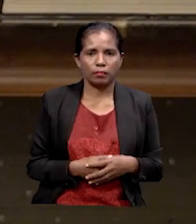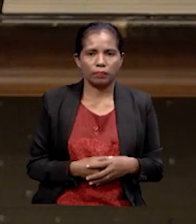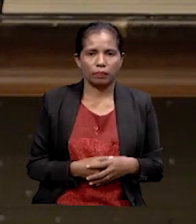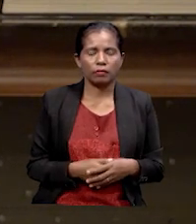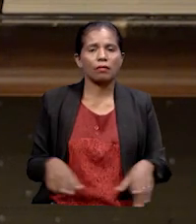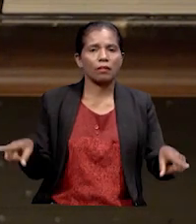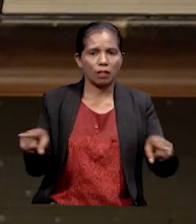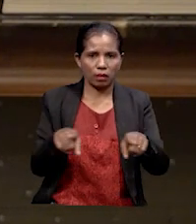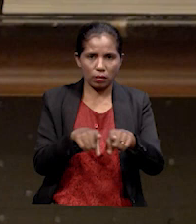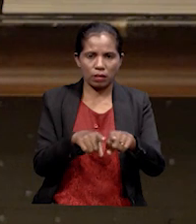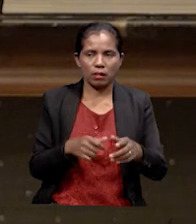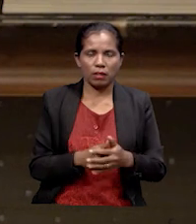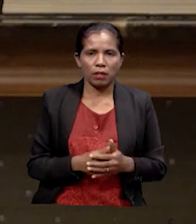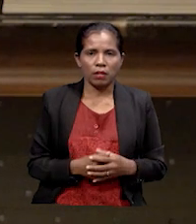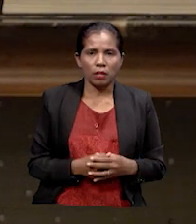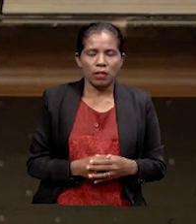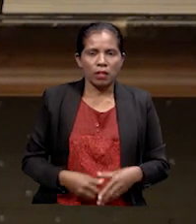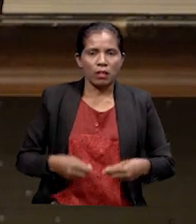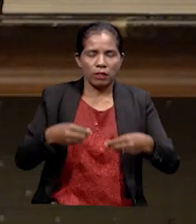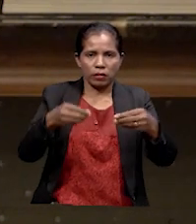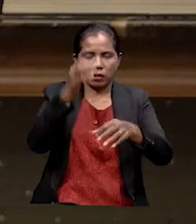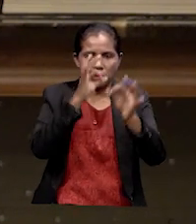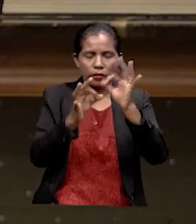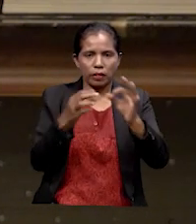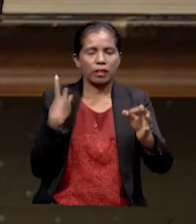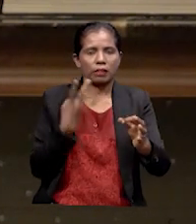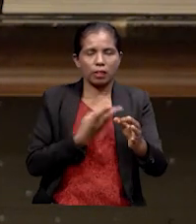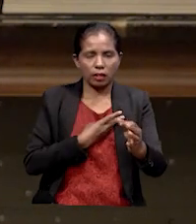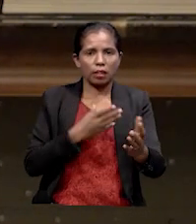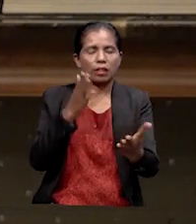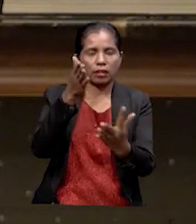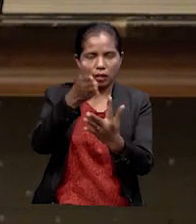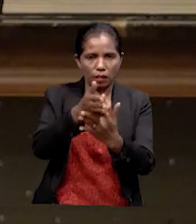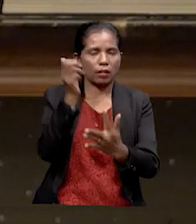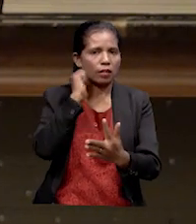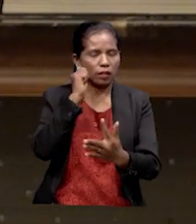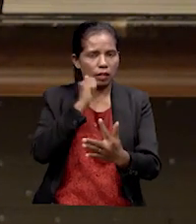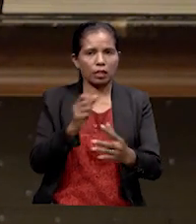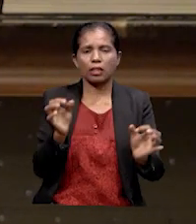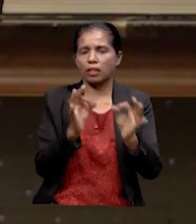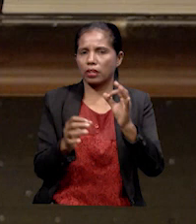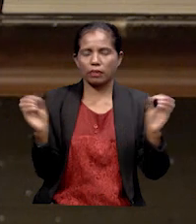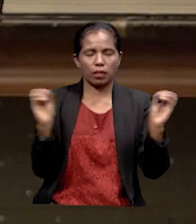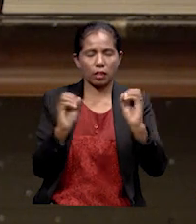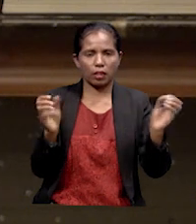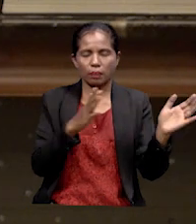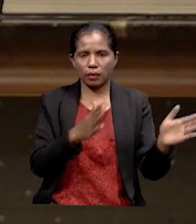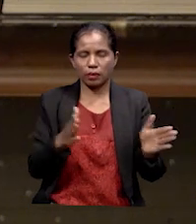mas que nessa garantia aí está mais, né? Lei a cara processo